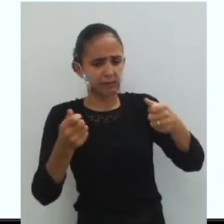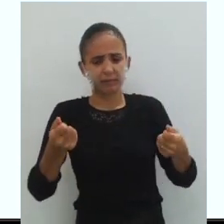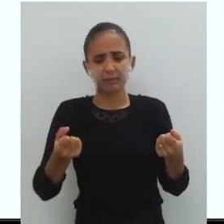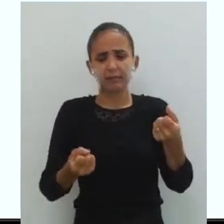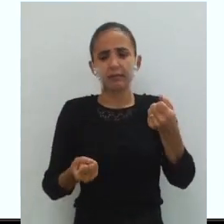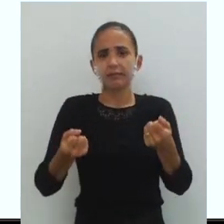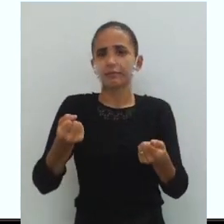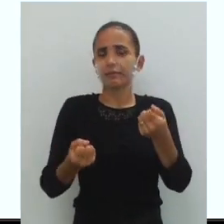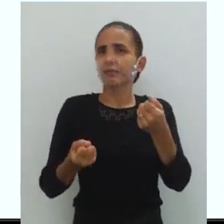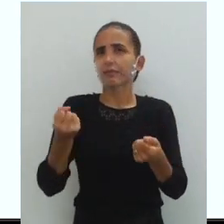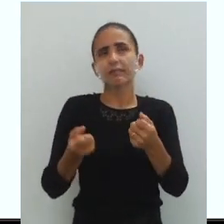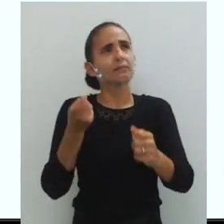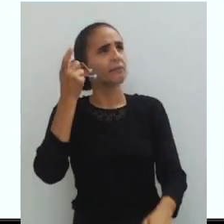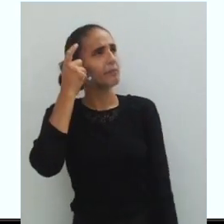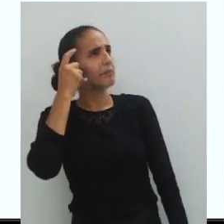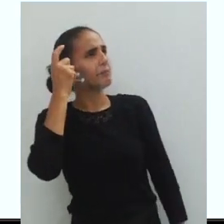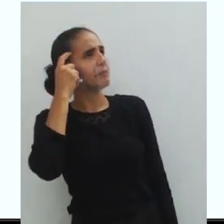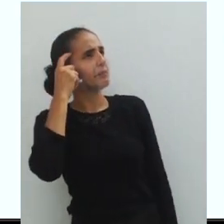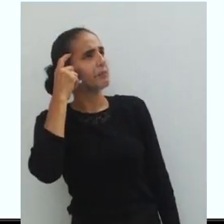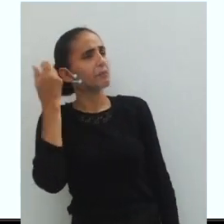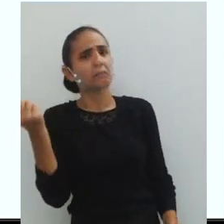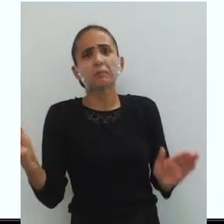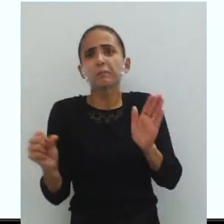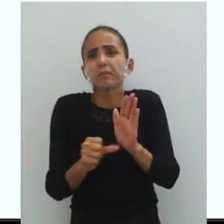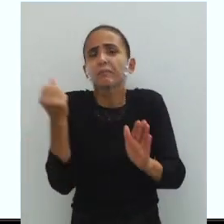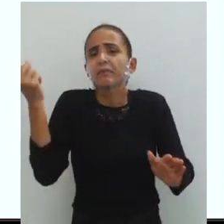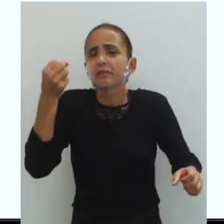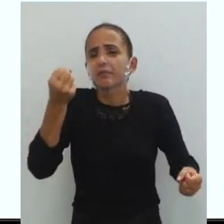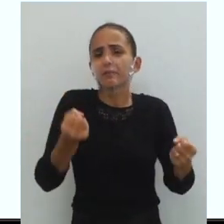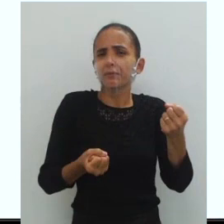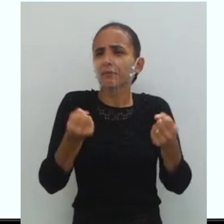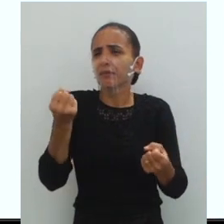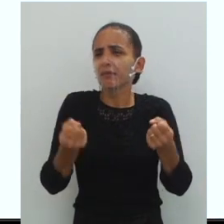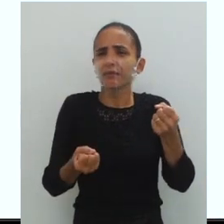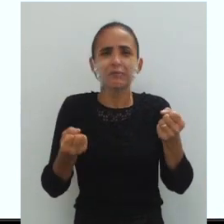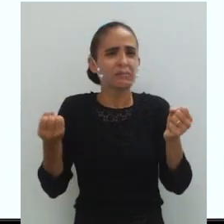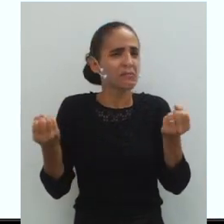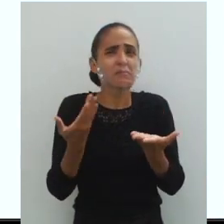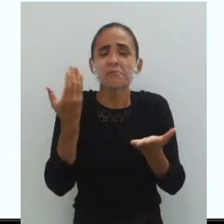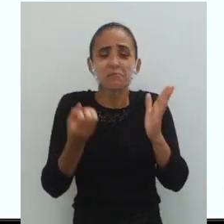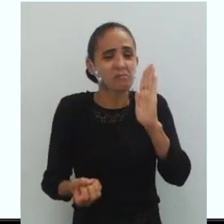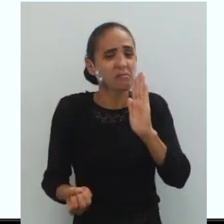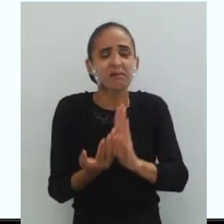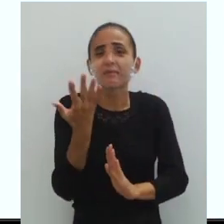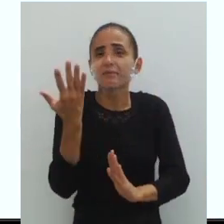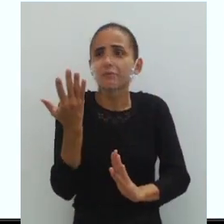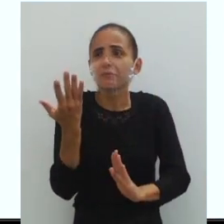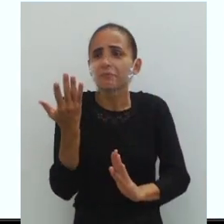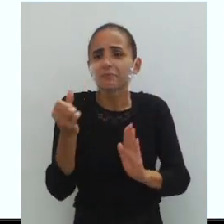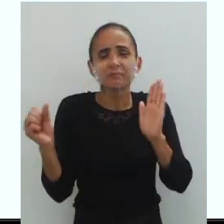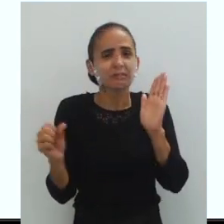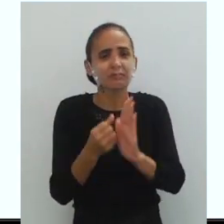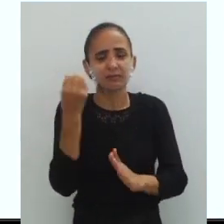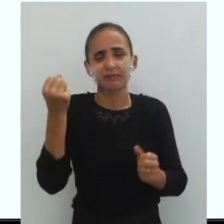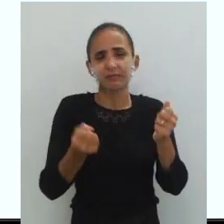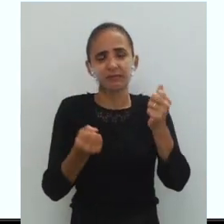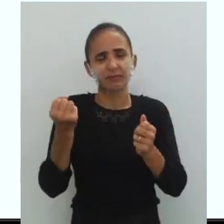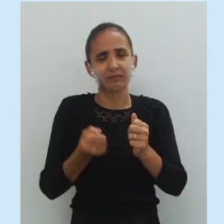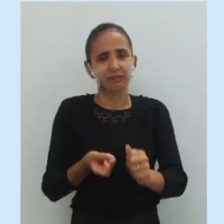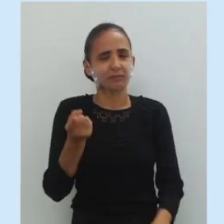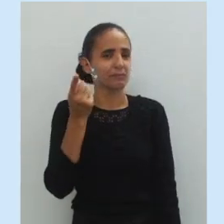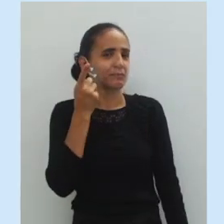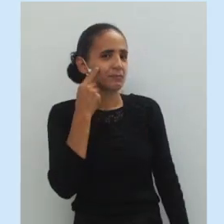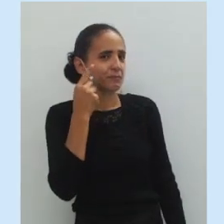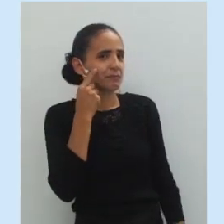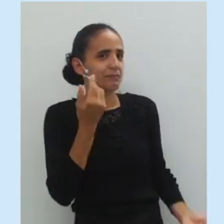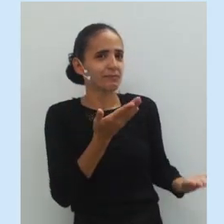começa a pensar como é que foi o primeiro carro? Como é que surgiu o primeiro carro? Então, dá uma olhada aí na